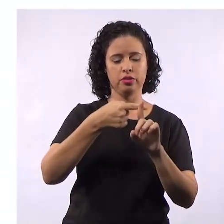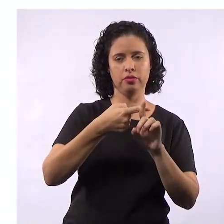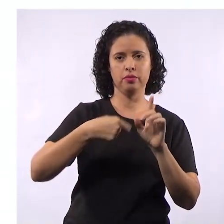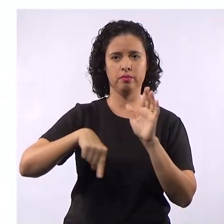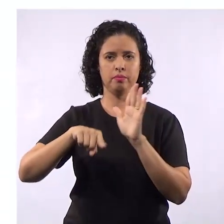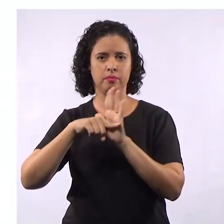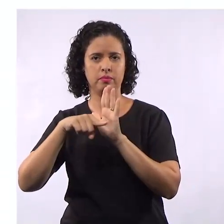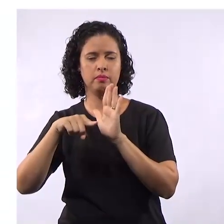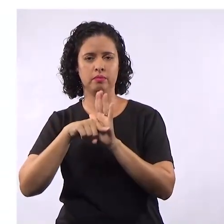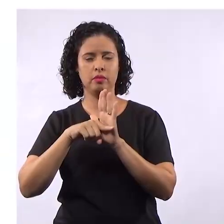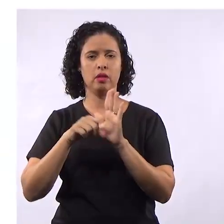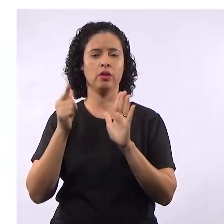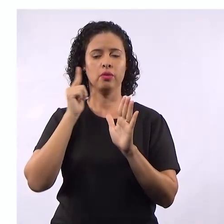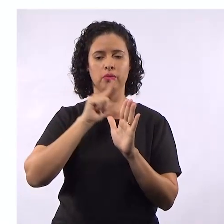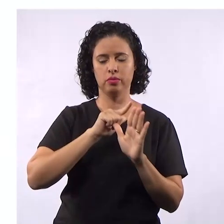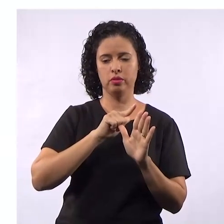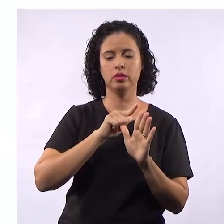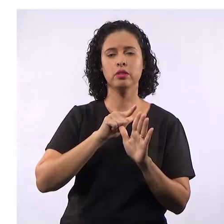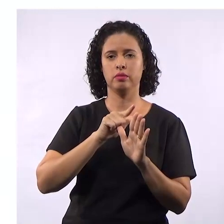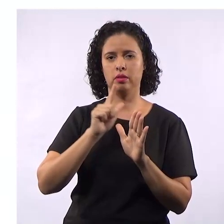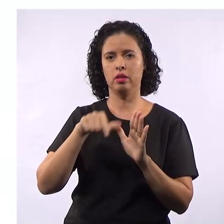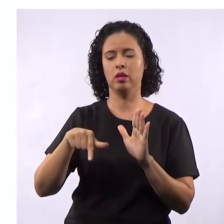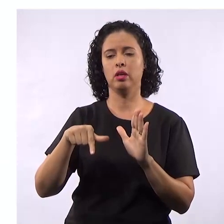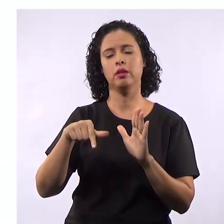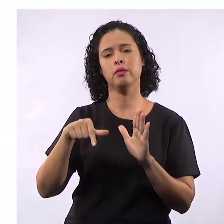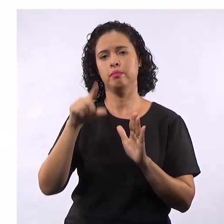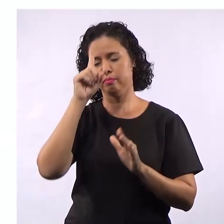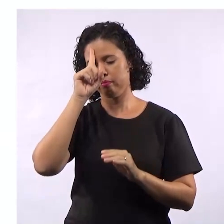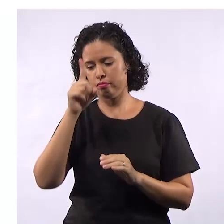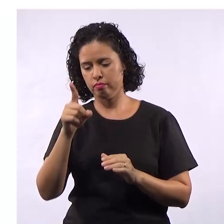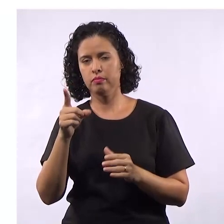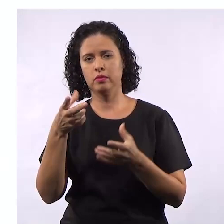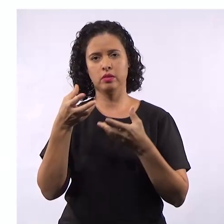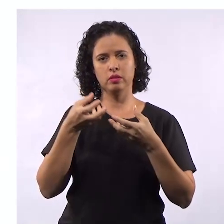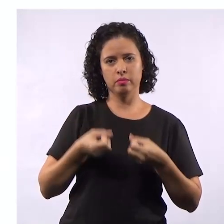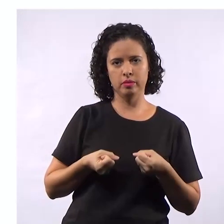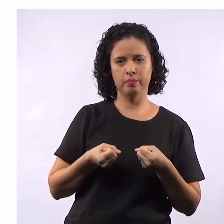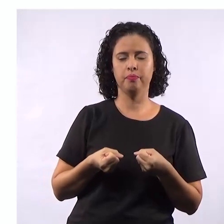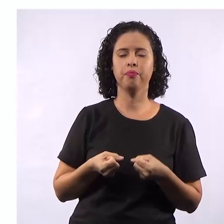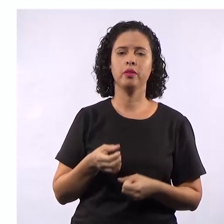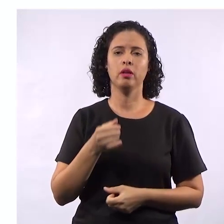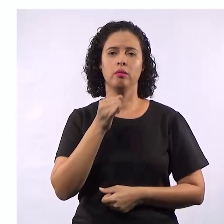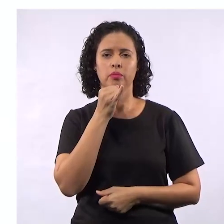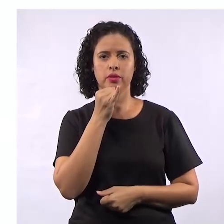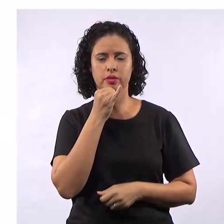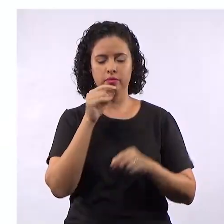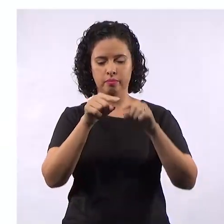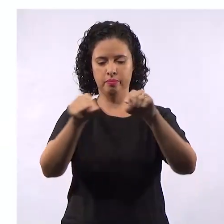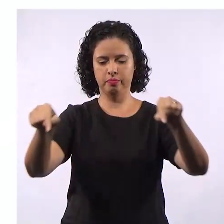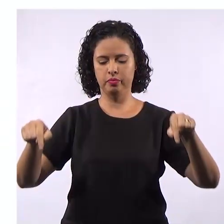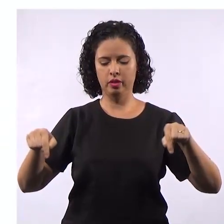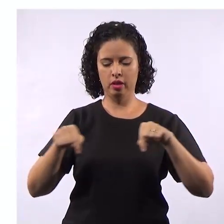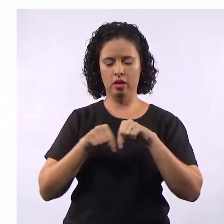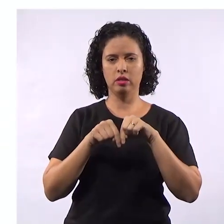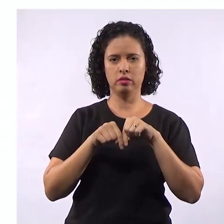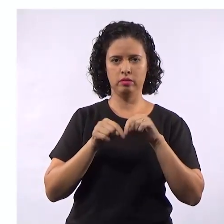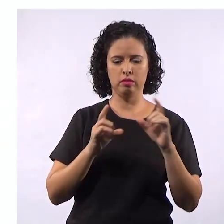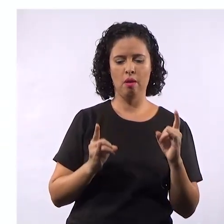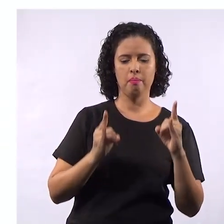de nascimento, será registrada em um livro auxiliar, tá? Se a criança nascer viva e depois vier a